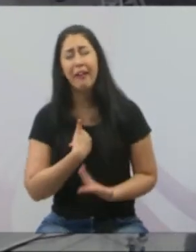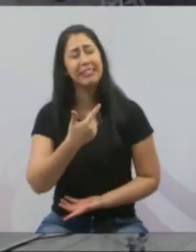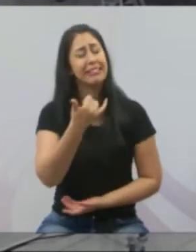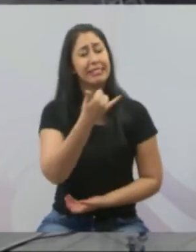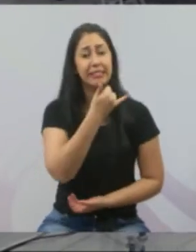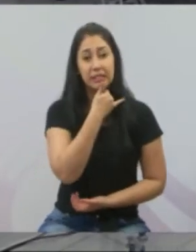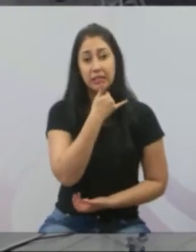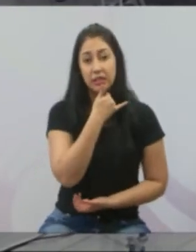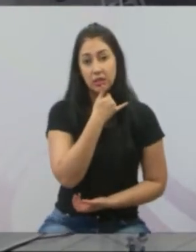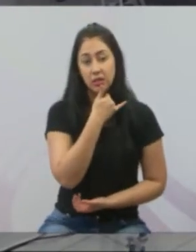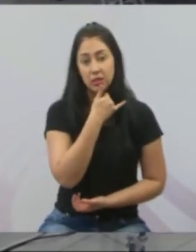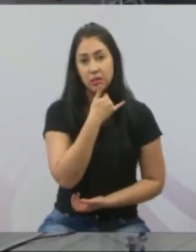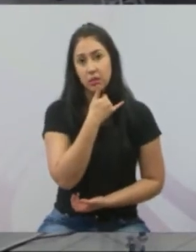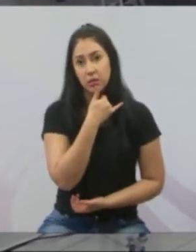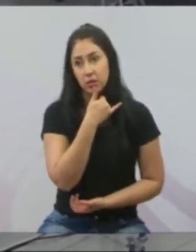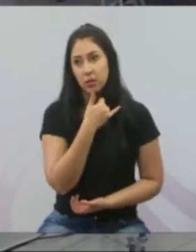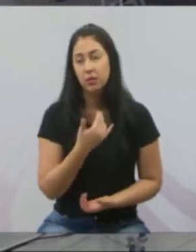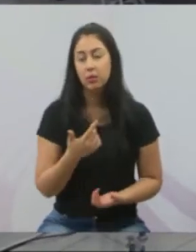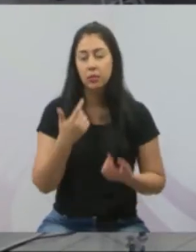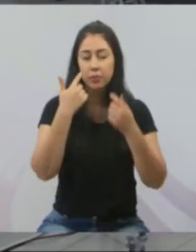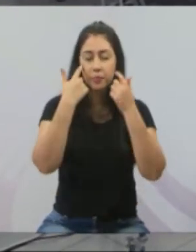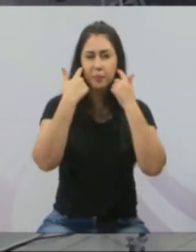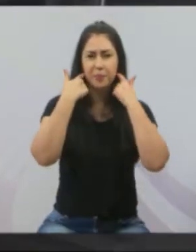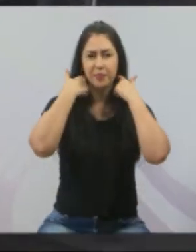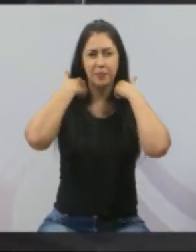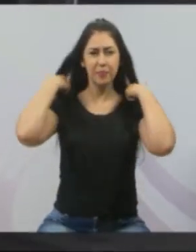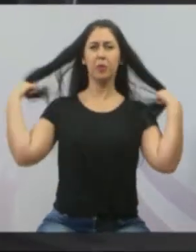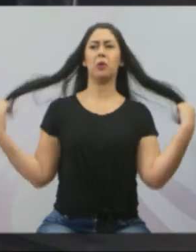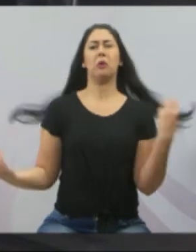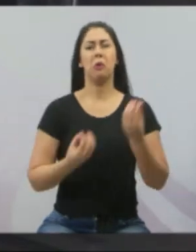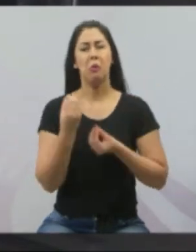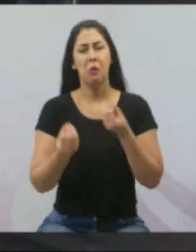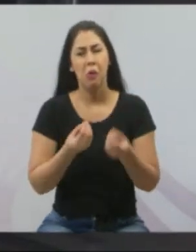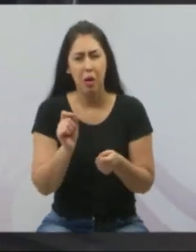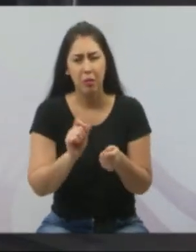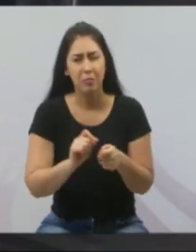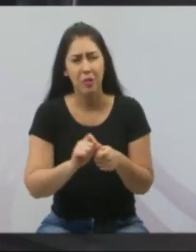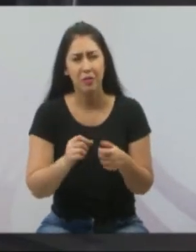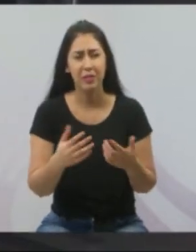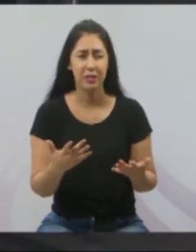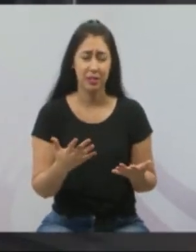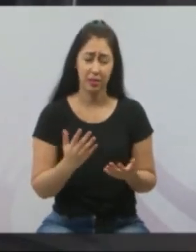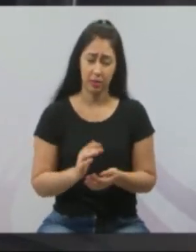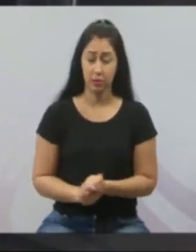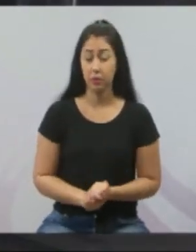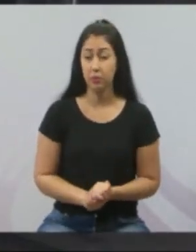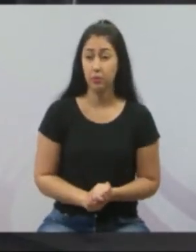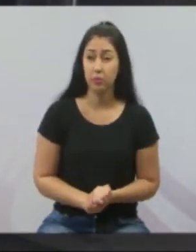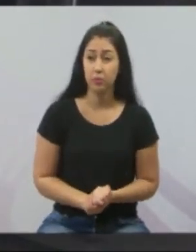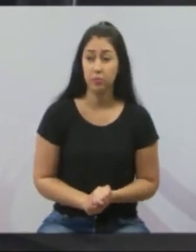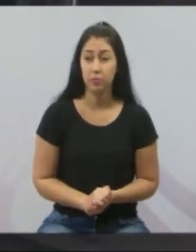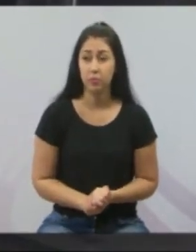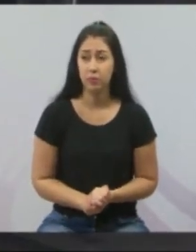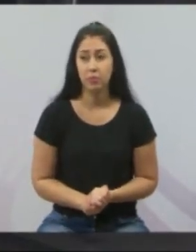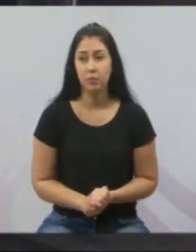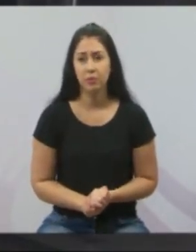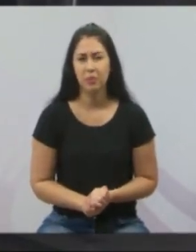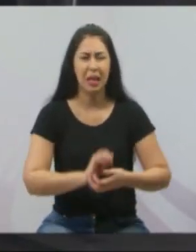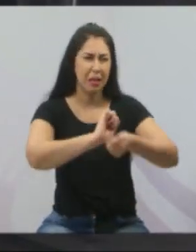diretor regional do DR Taubaté, e transmitindo nossas respeitosas saudações, subscrevemos. Vereador Juarez Araújo, senhor presidente, foi